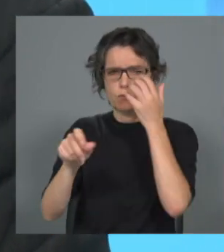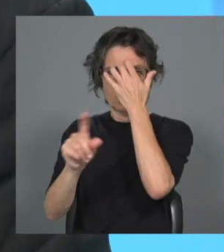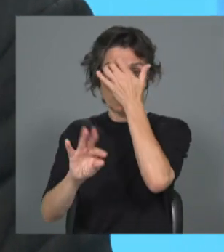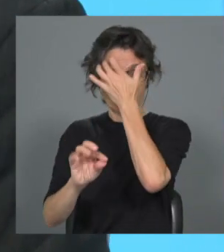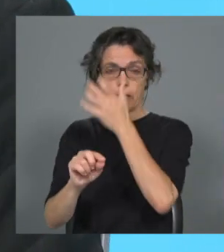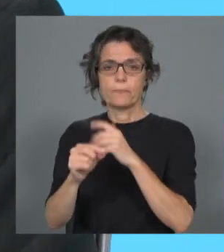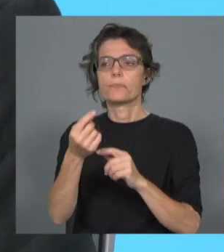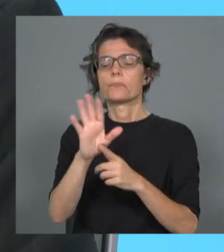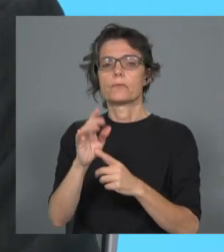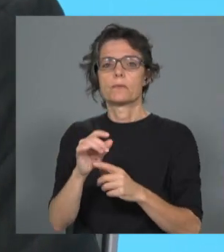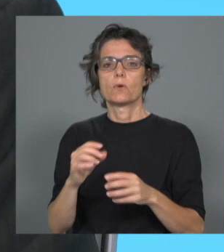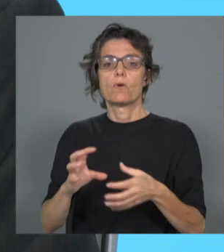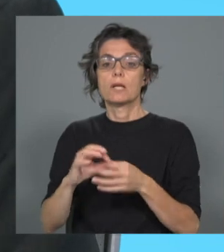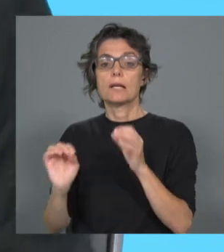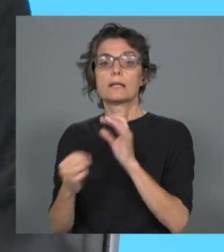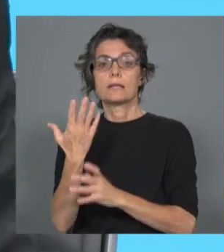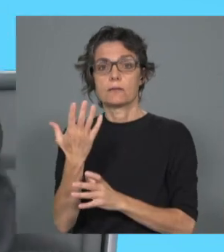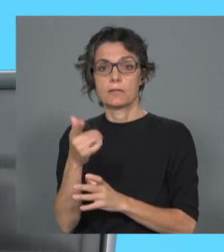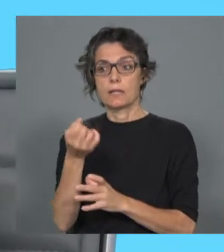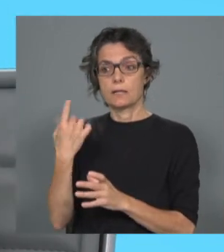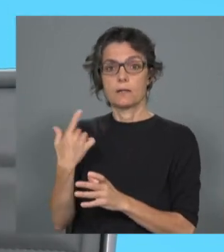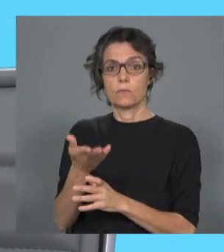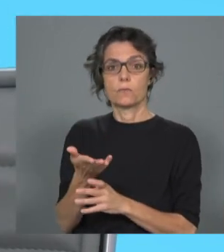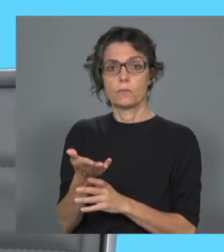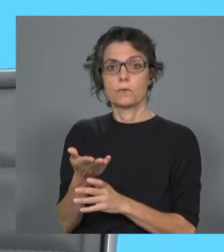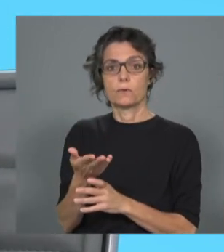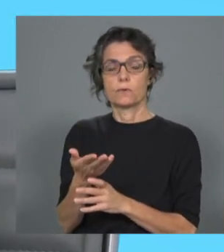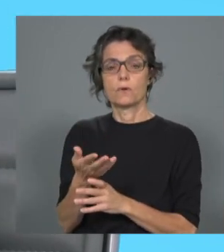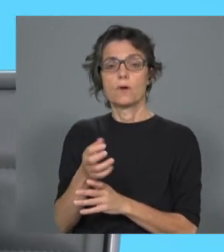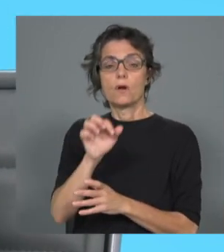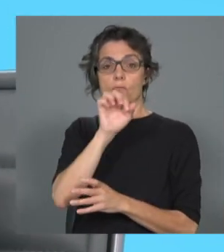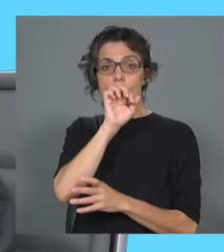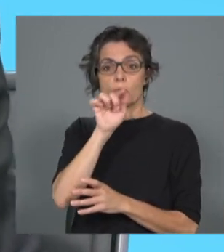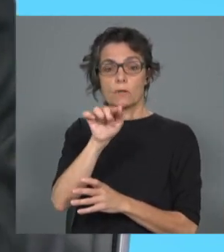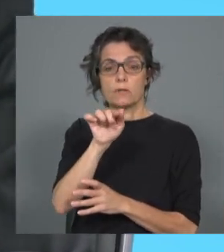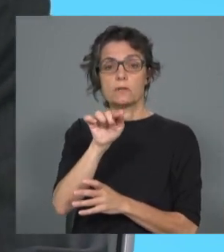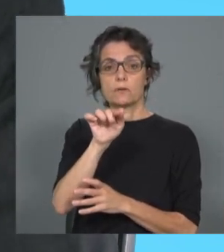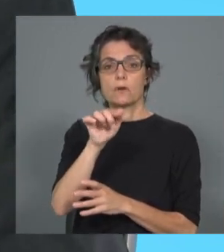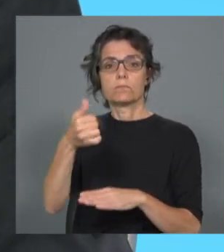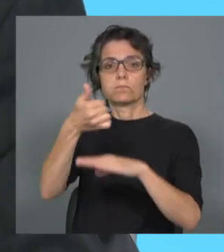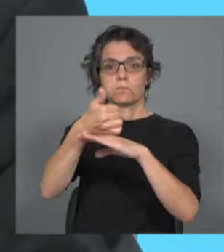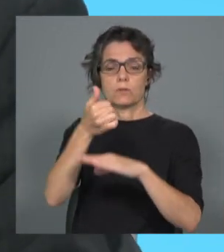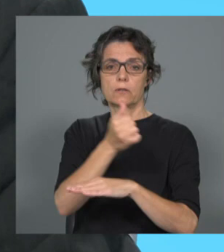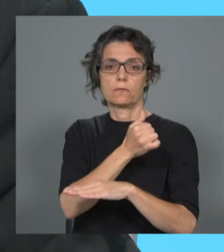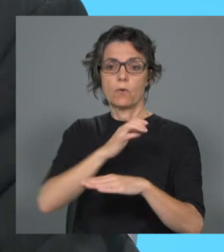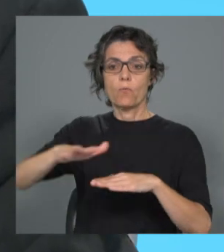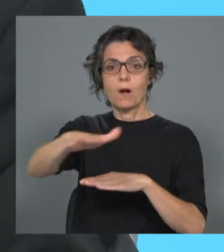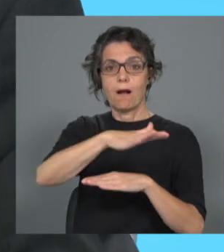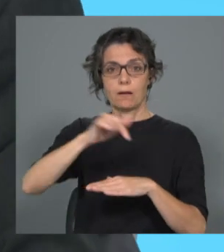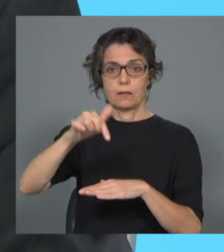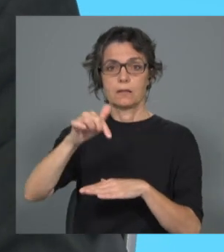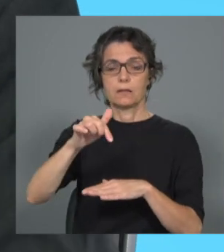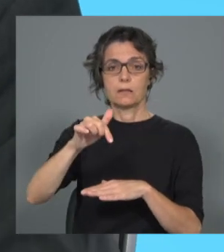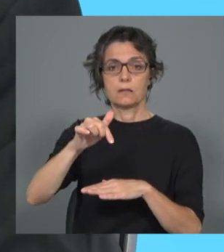tal criatividade que o bispo que presida uma diocese e as pessoas mais responsáveis que estão empenhadas,